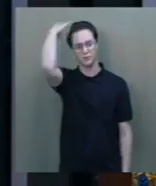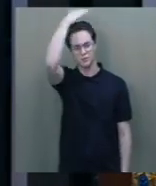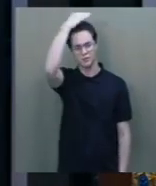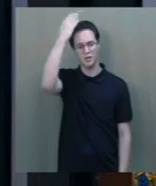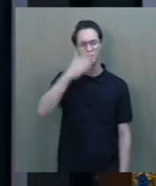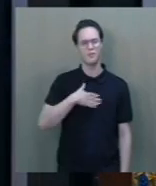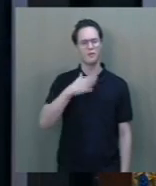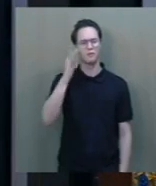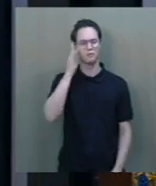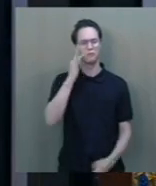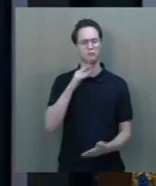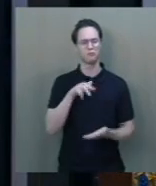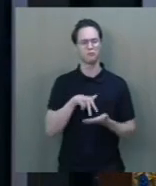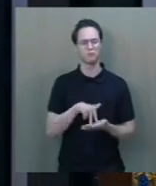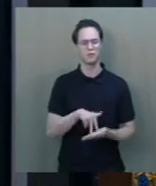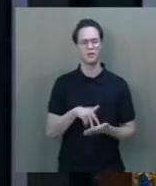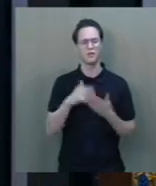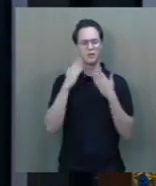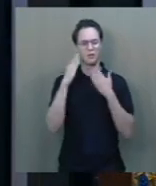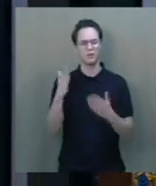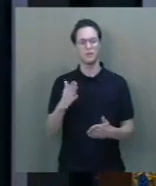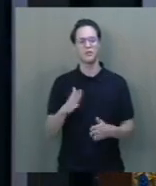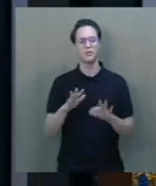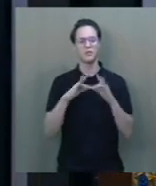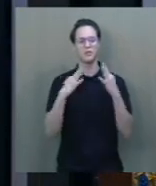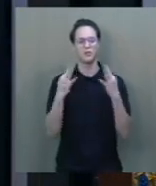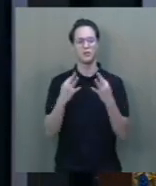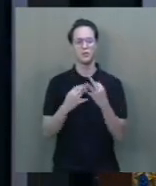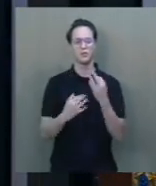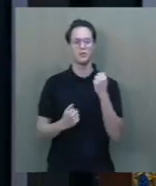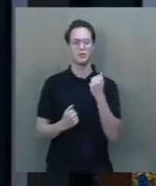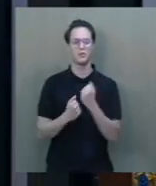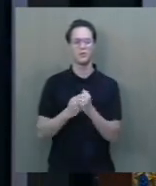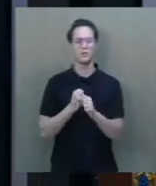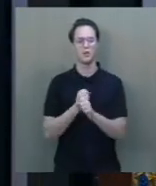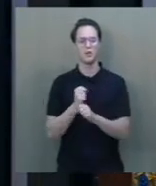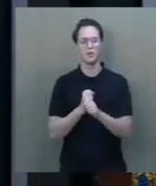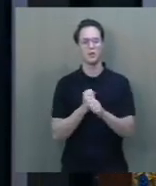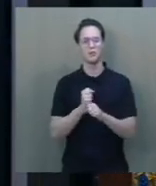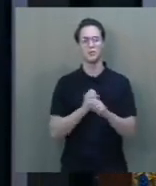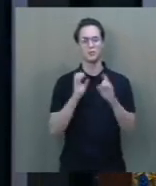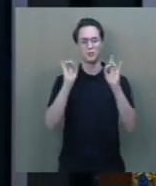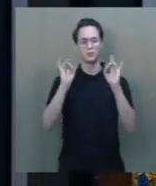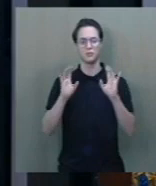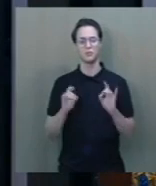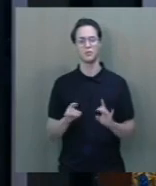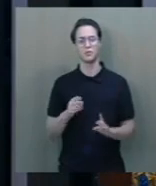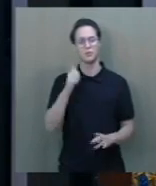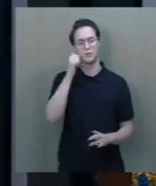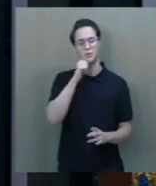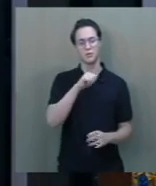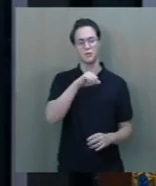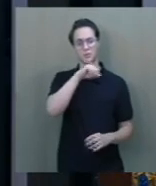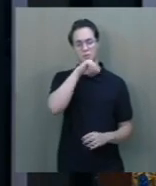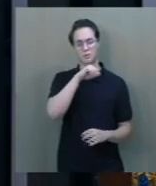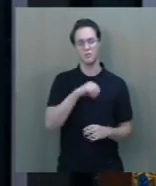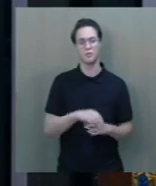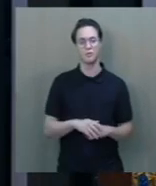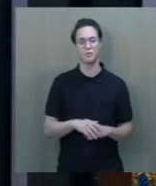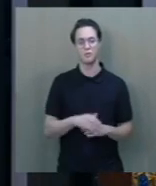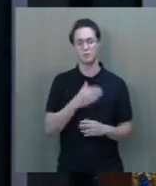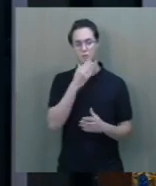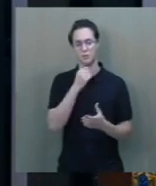inabalável. Agradeço a minha família pelo apoio em todos esses anos, especialmente a minha mãe e o meu